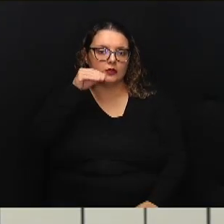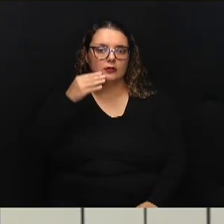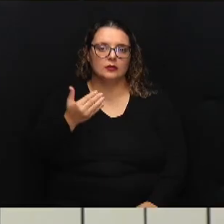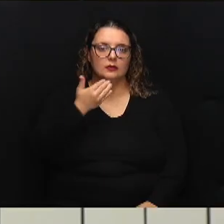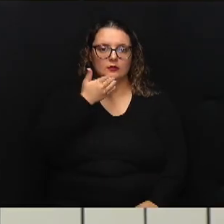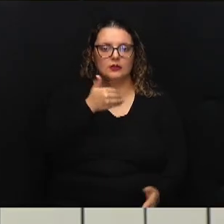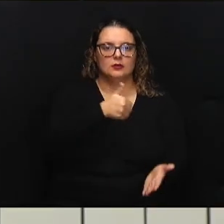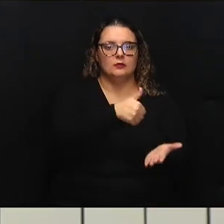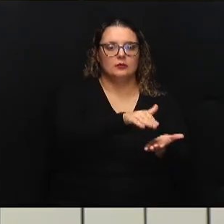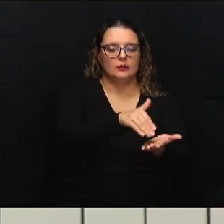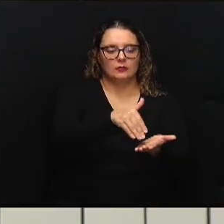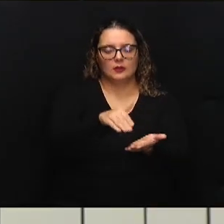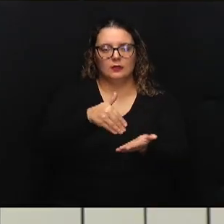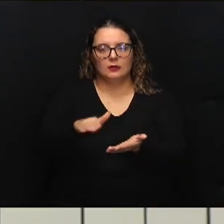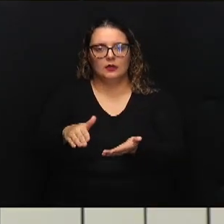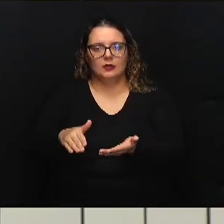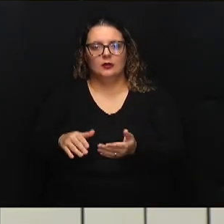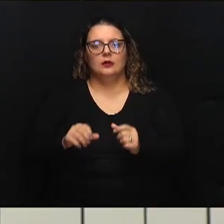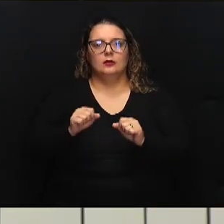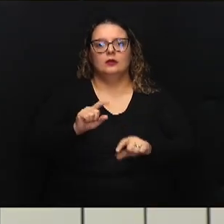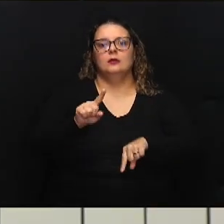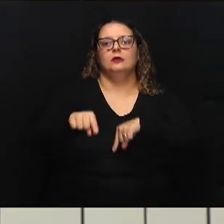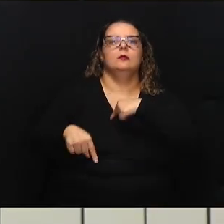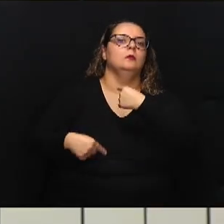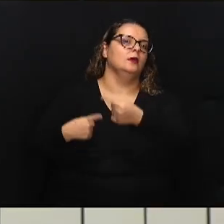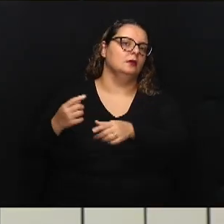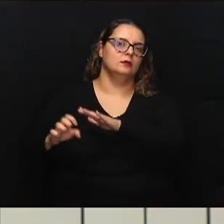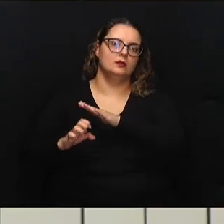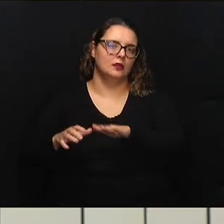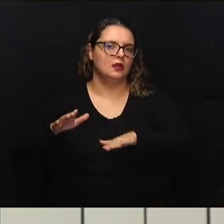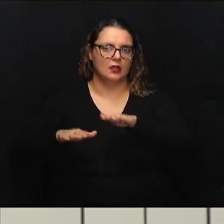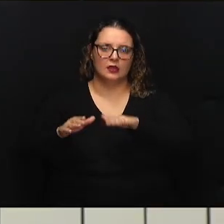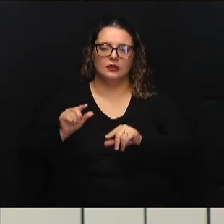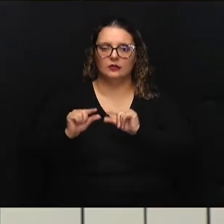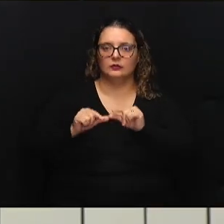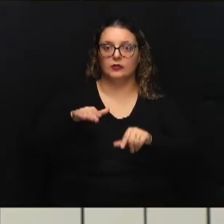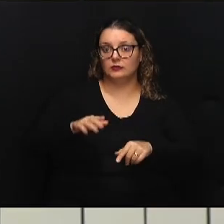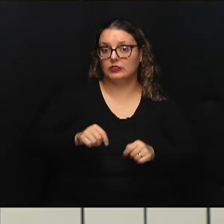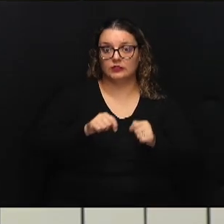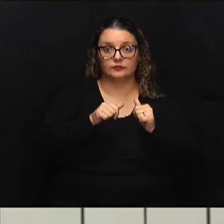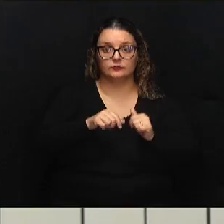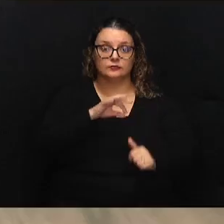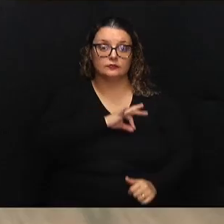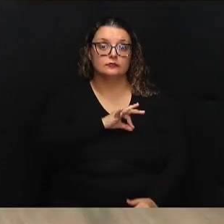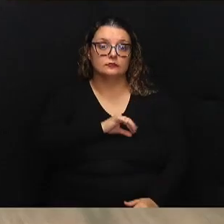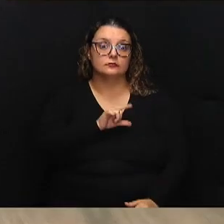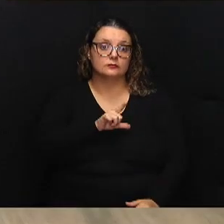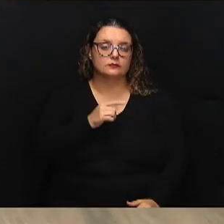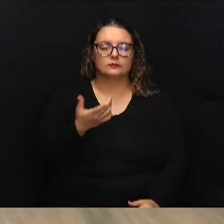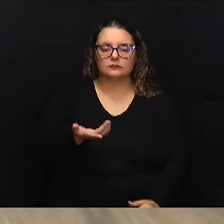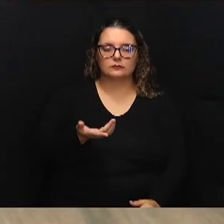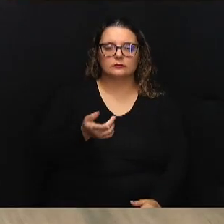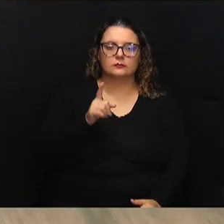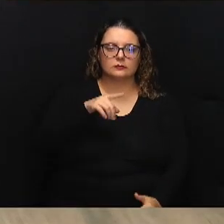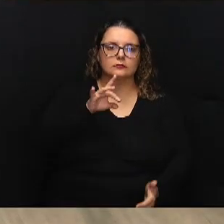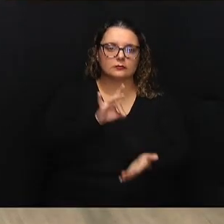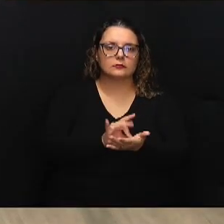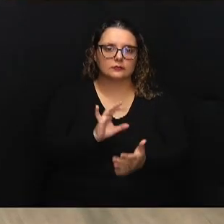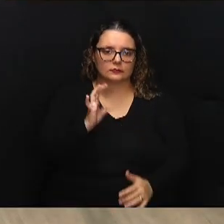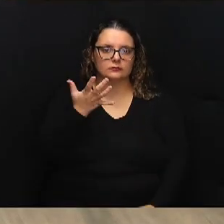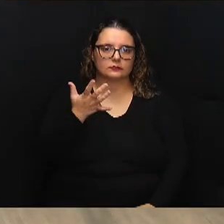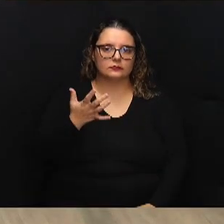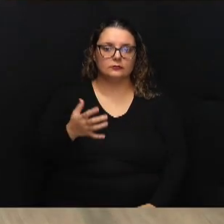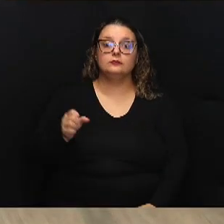pedindo demissão até para ir para uma outra empresa que de repente tem um pouco mais de benefício, salário um pouco maior. Isso é um fato? Isso também Isso